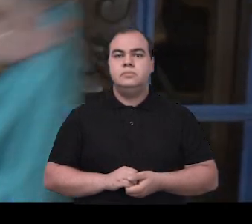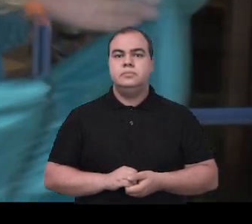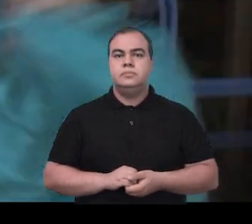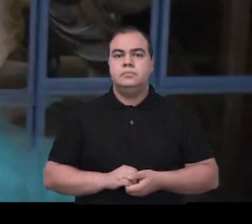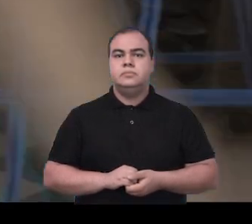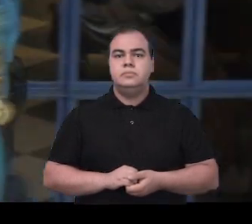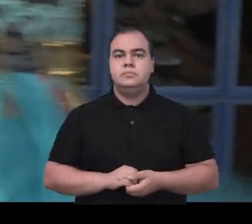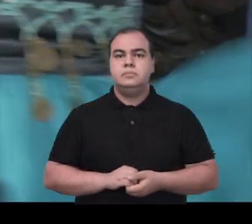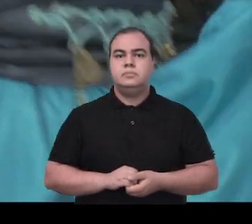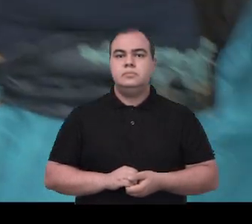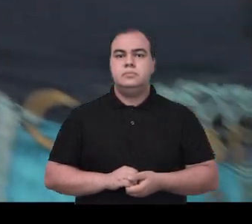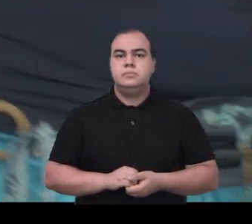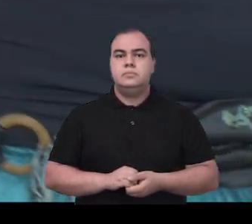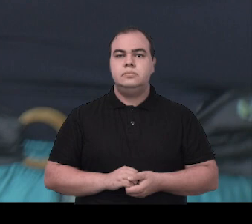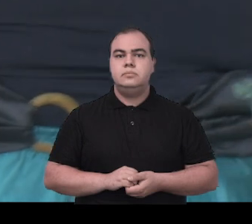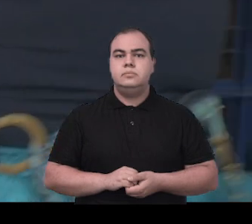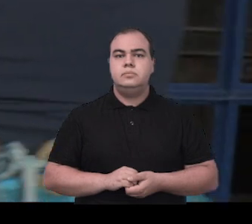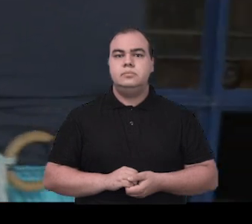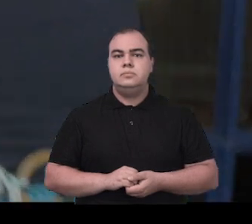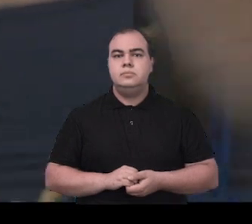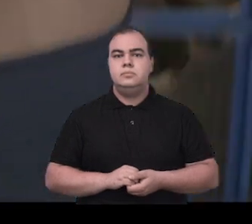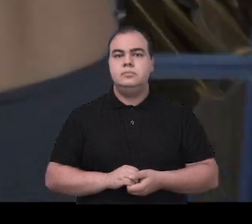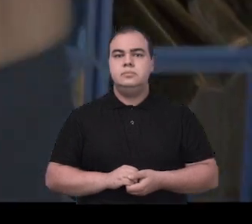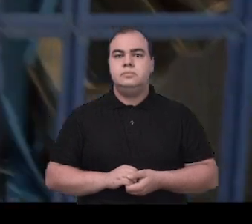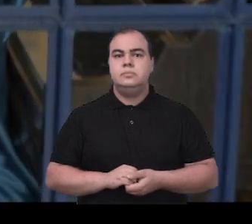saias e dançam em direção à área externa do casarão.